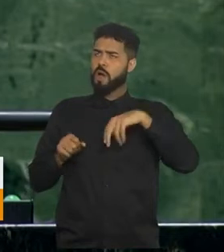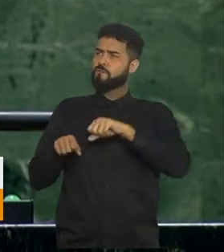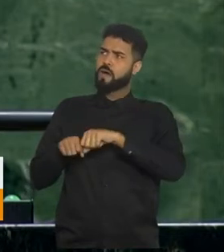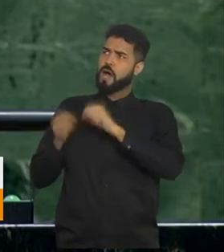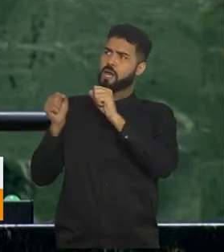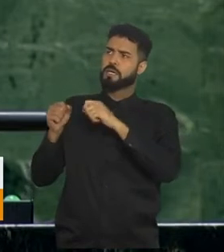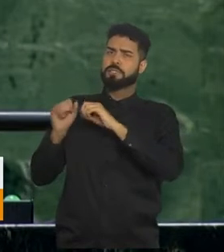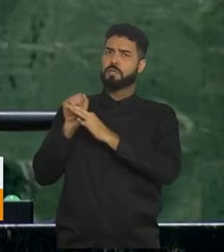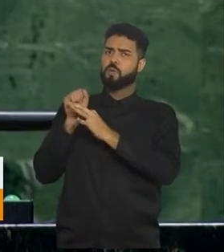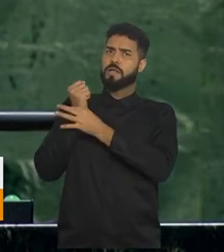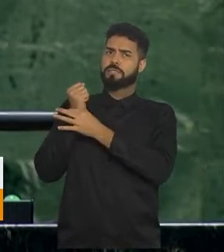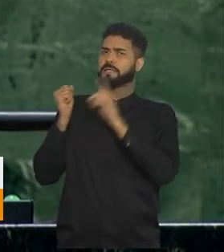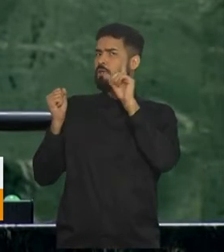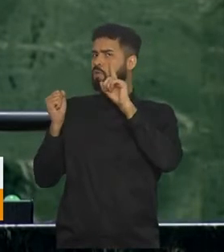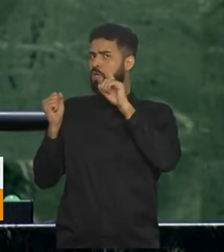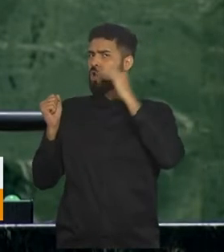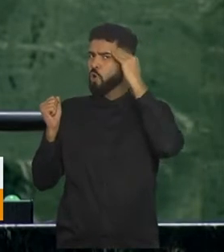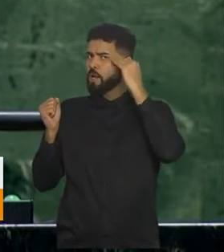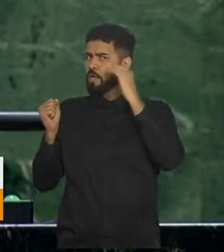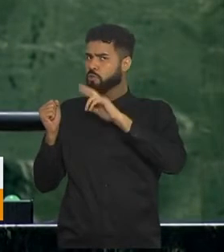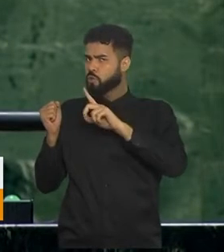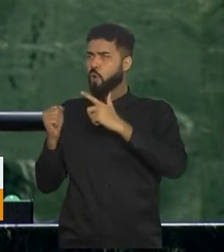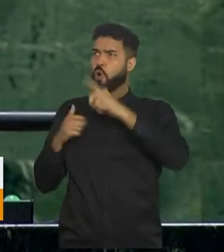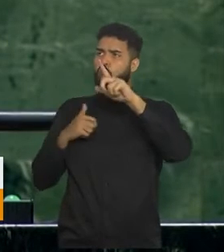Estados Unidos, Coreia do Sul e países vizinhos.